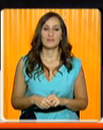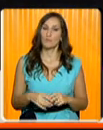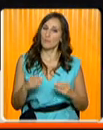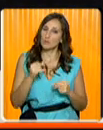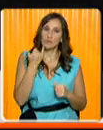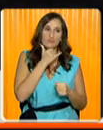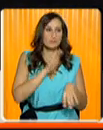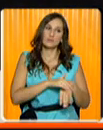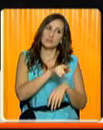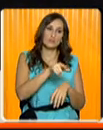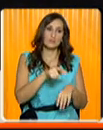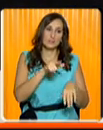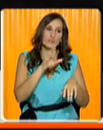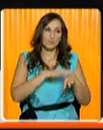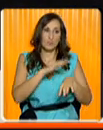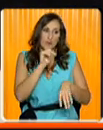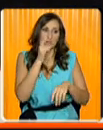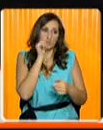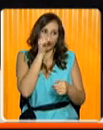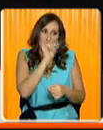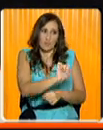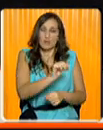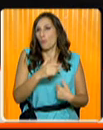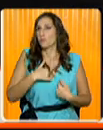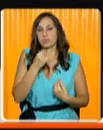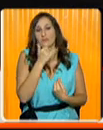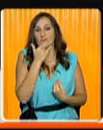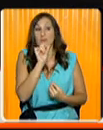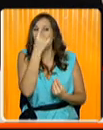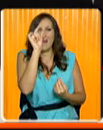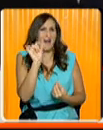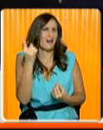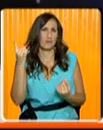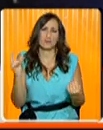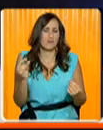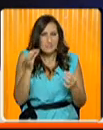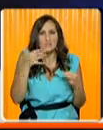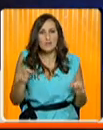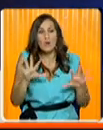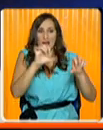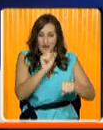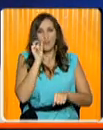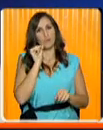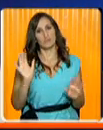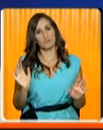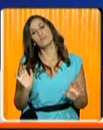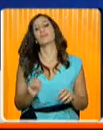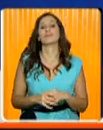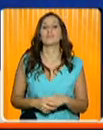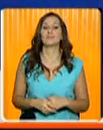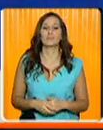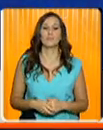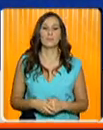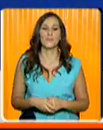Pá, estou muito feliz por ti e por ele, percebes? Que isso é muito raro, a sério. Agarra